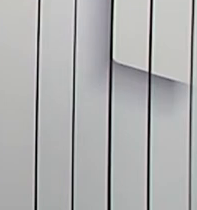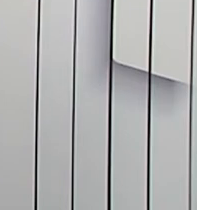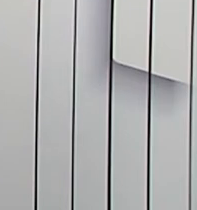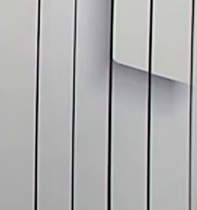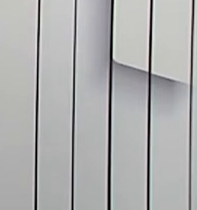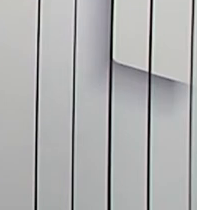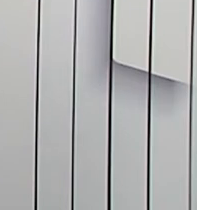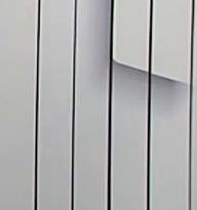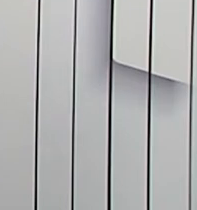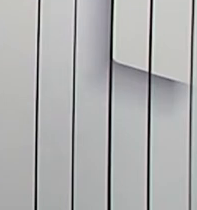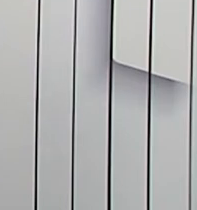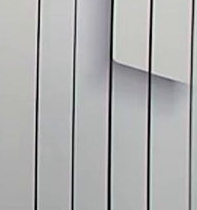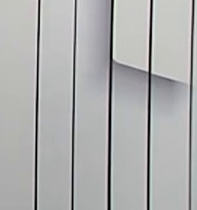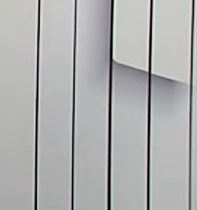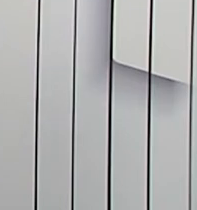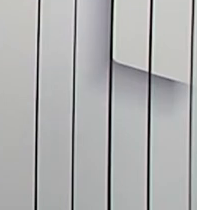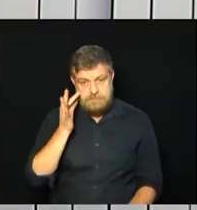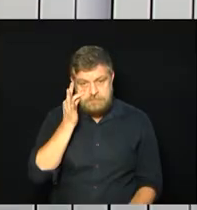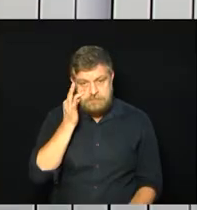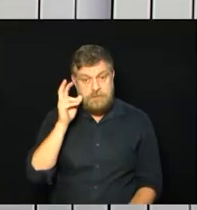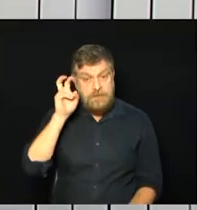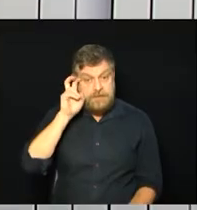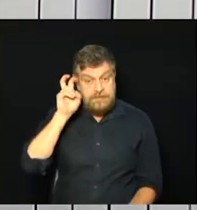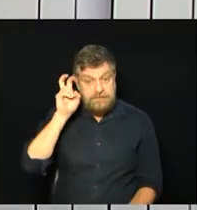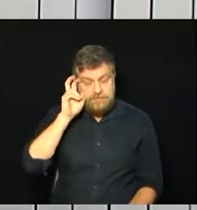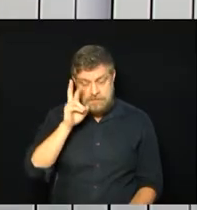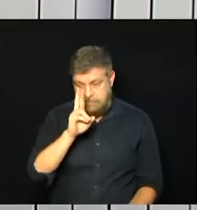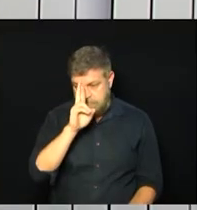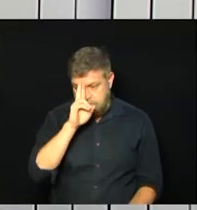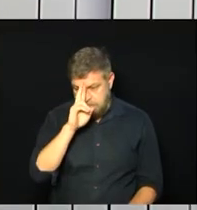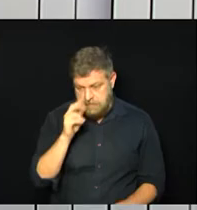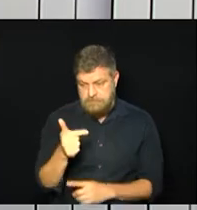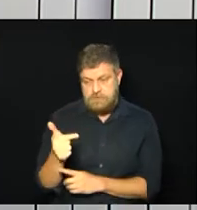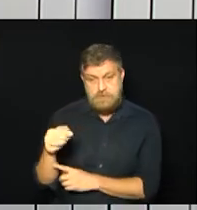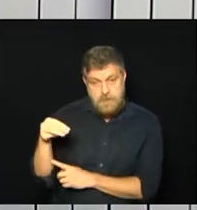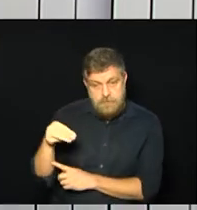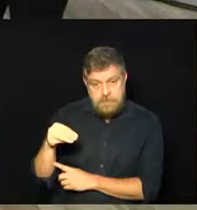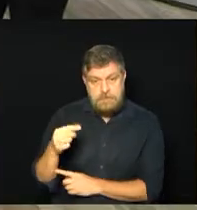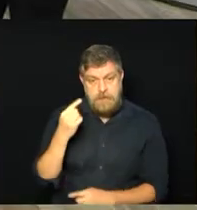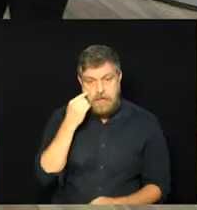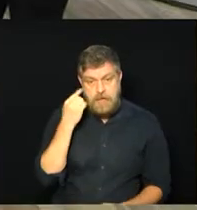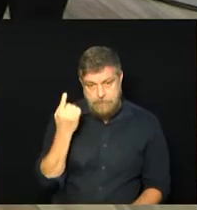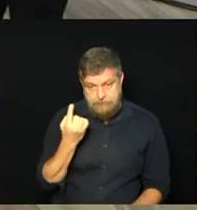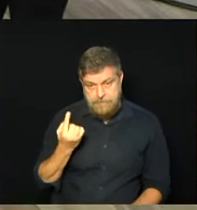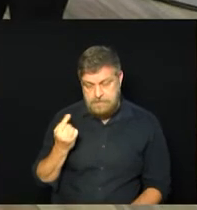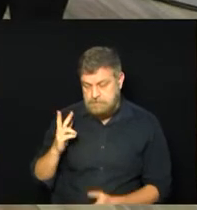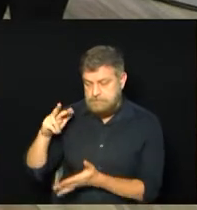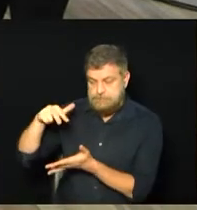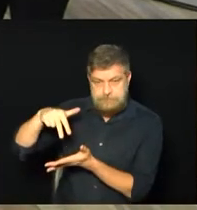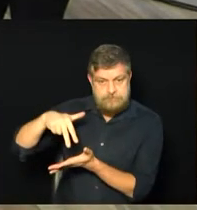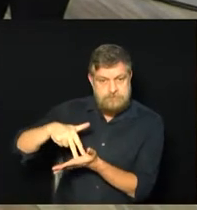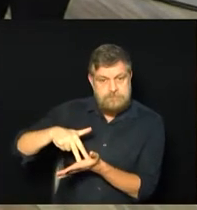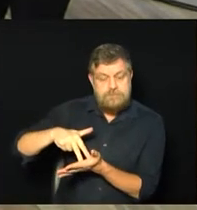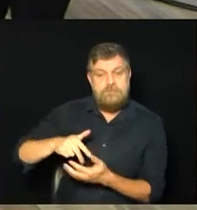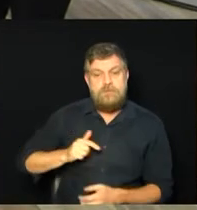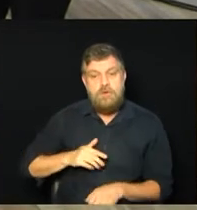Câmara Notícia de volta ao vivo nesta quinta-feira, 12:22. A Mirna Abreu já está aqui nos nossos estúdios e nós